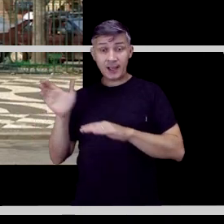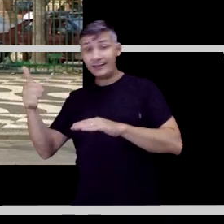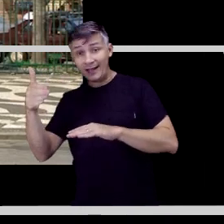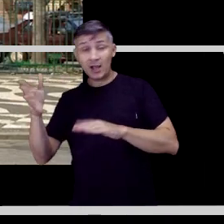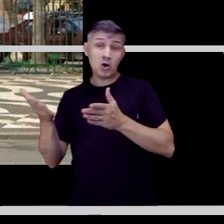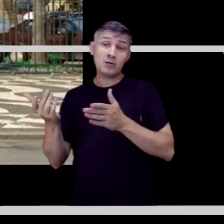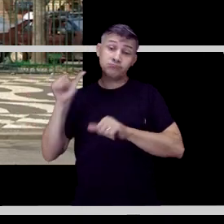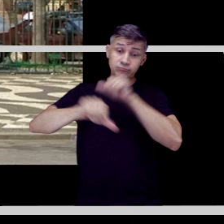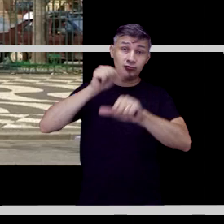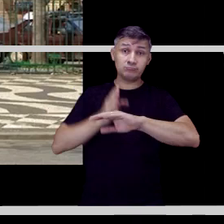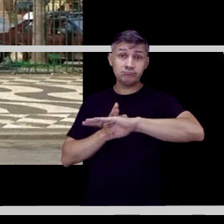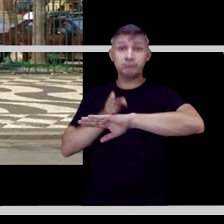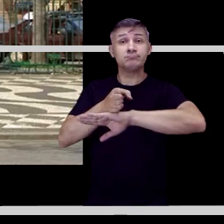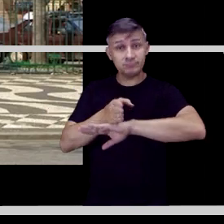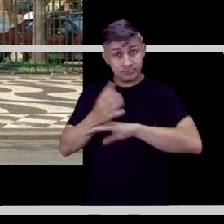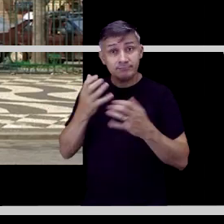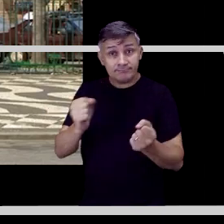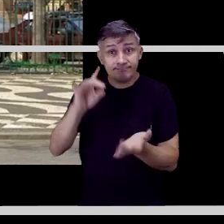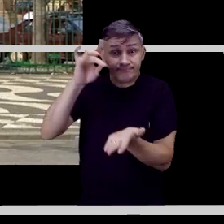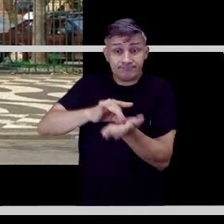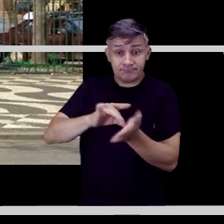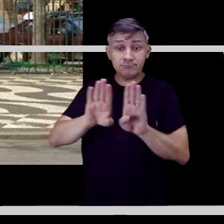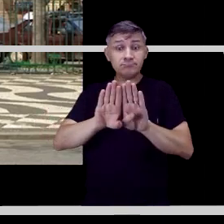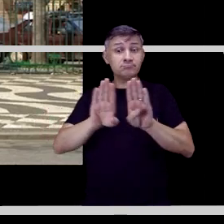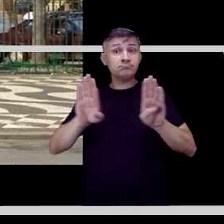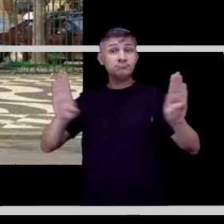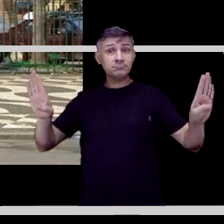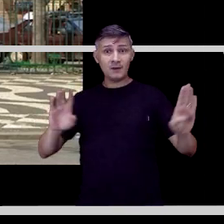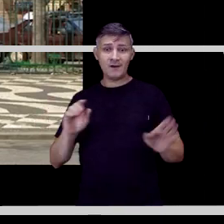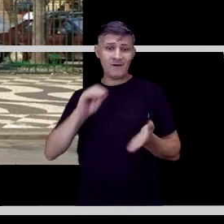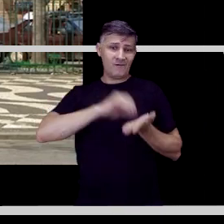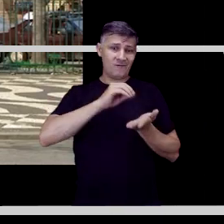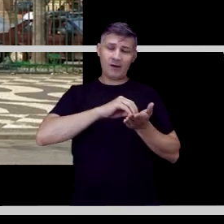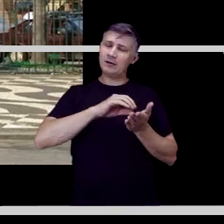a espacialidade e assumindo essa horizontalidade com a não construção da cúpula, né? Criando